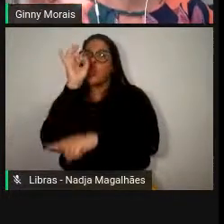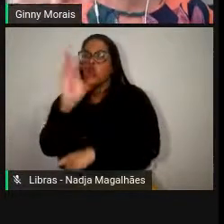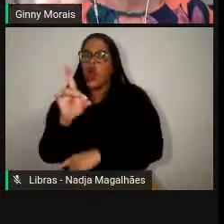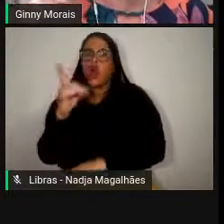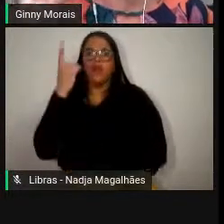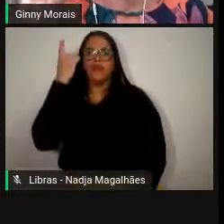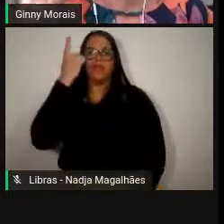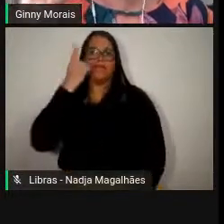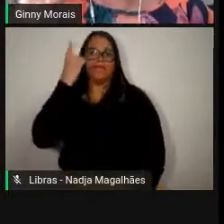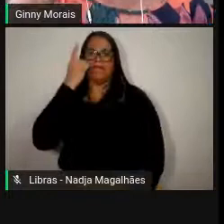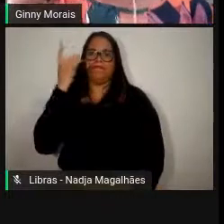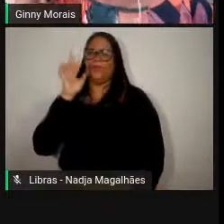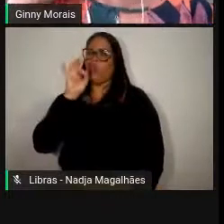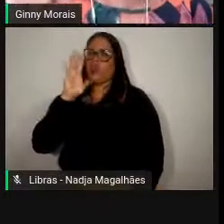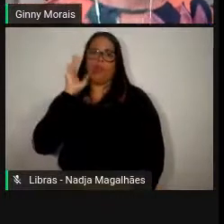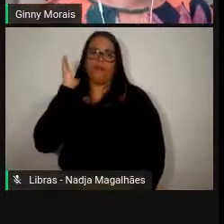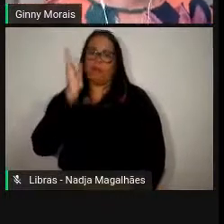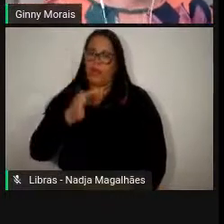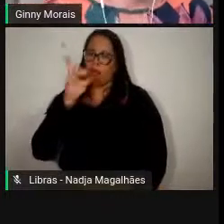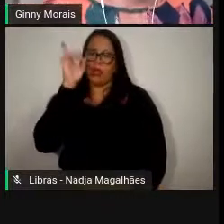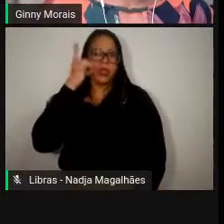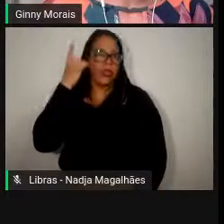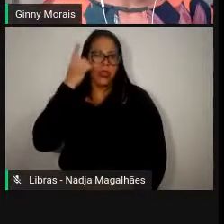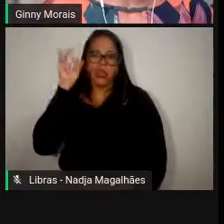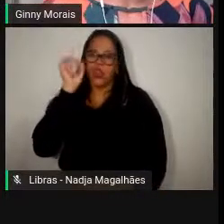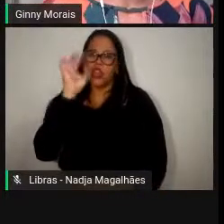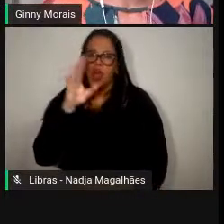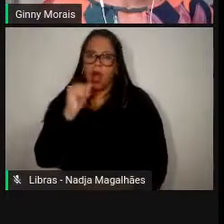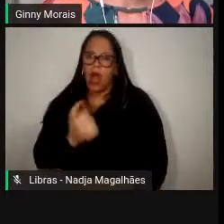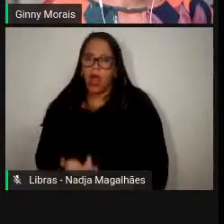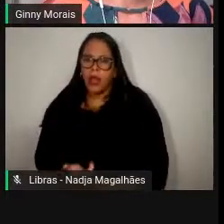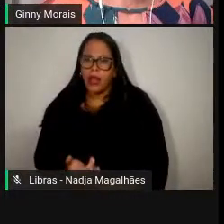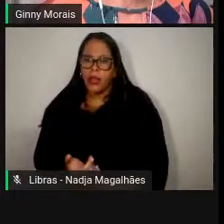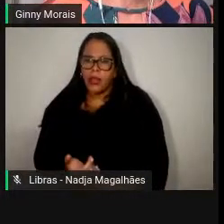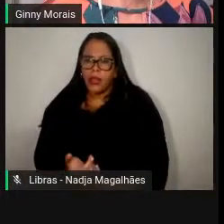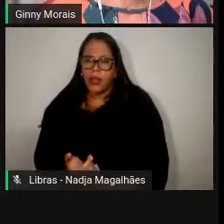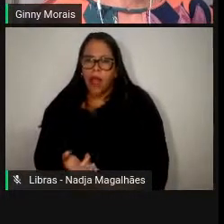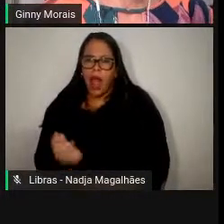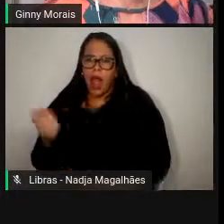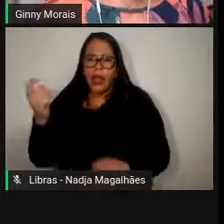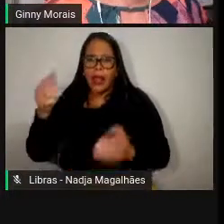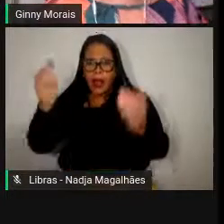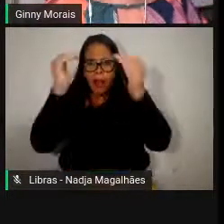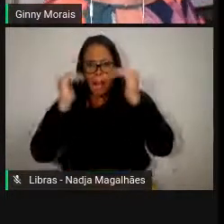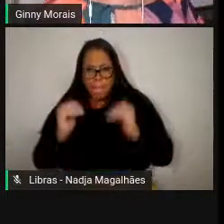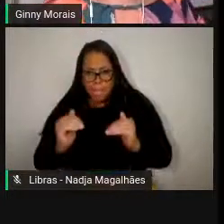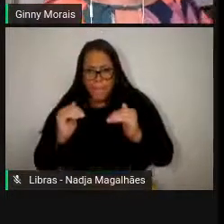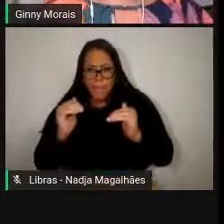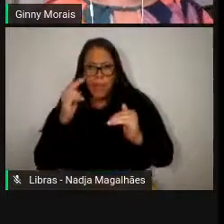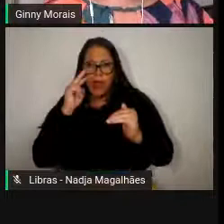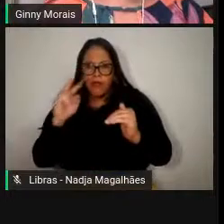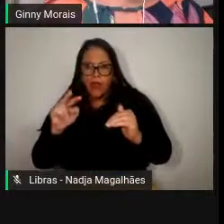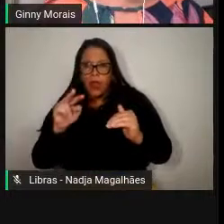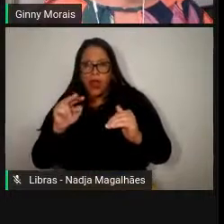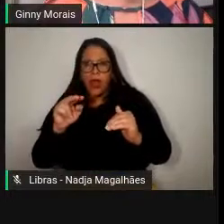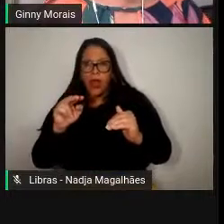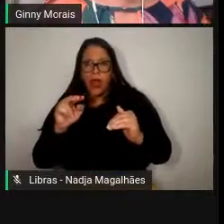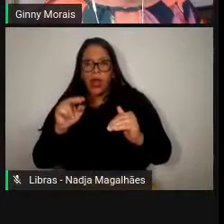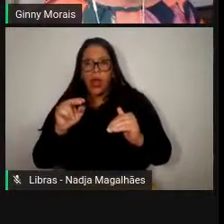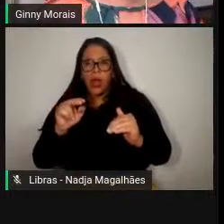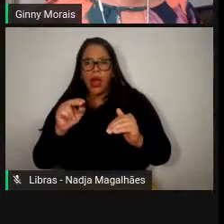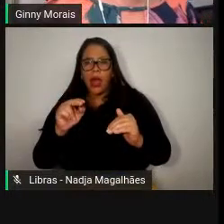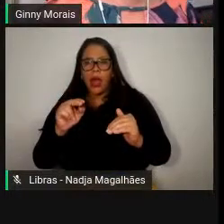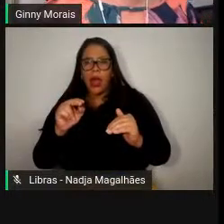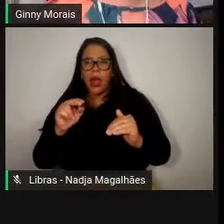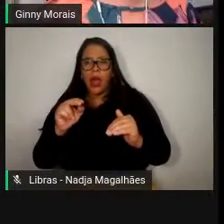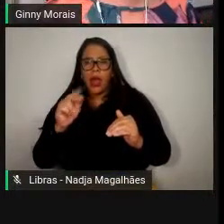rosto do orador. Embaixo é o momento em que o parlamento da Guiana está votando